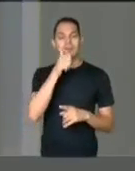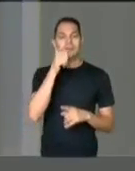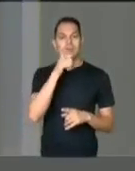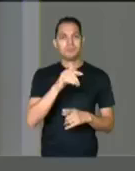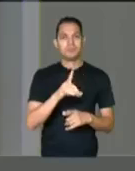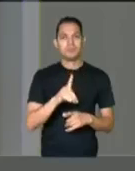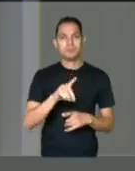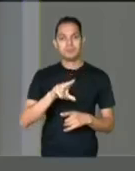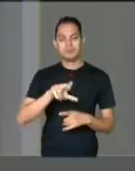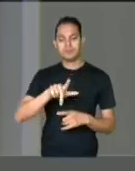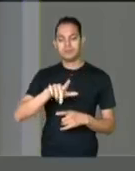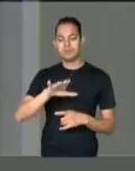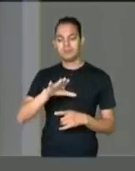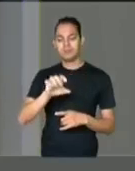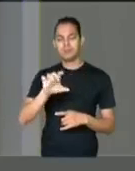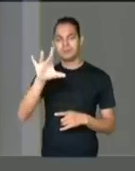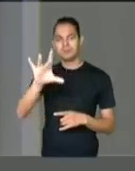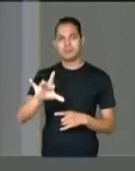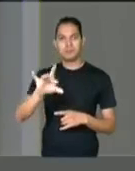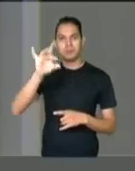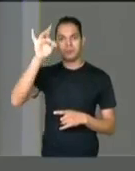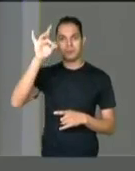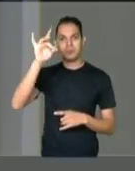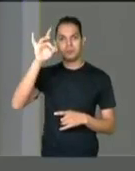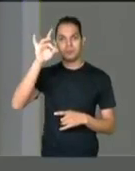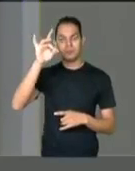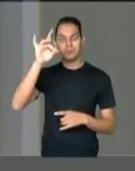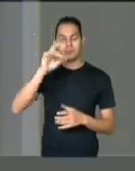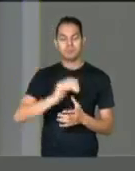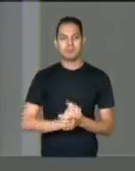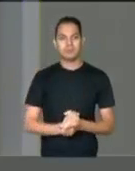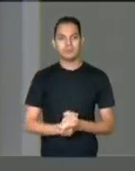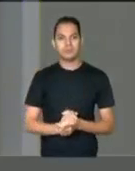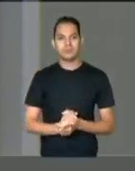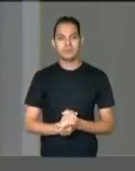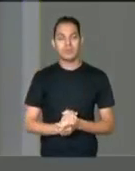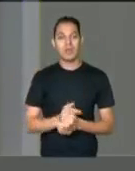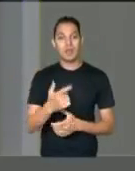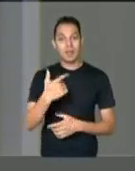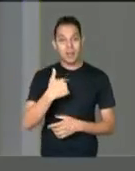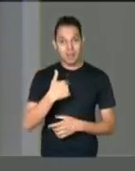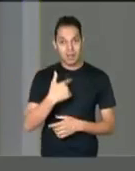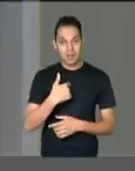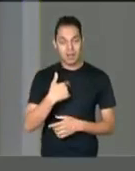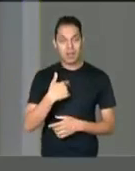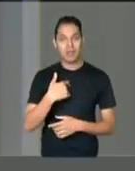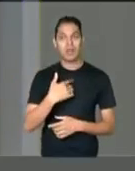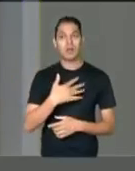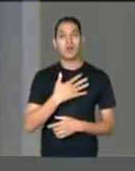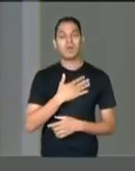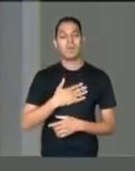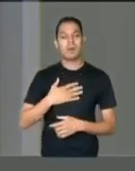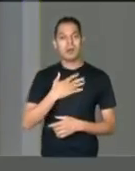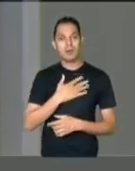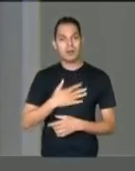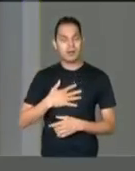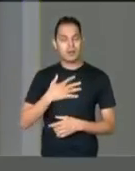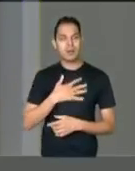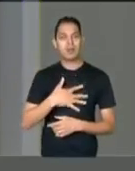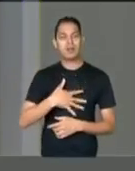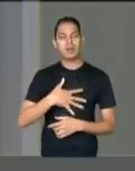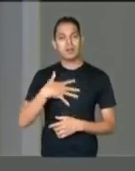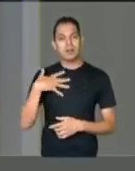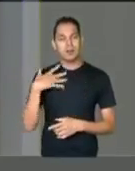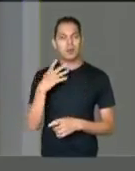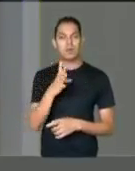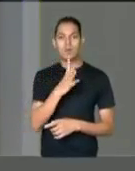da Irmã Dulce. Eu tive o prazer, alegria e satisfação de conhecê-la pessoalmente